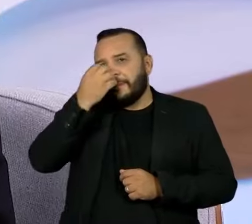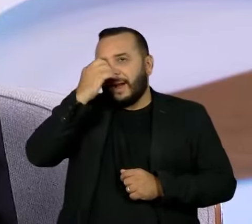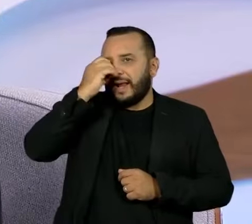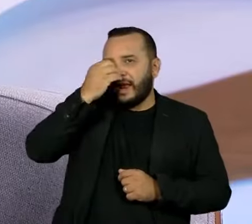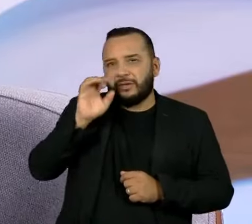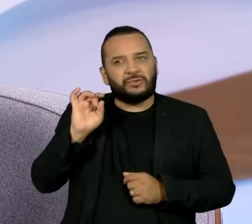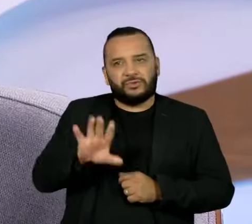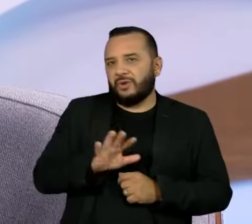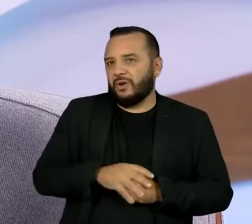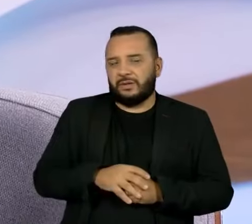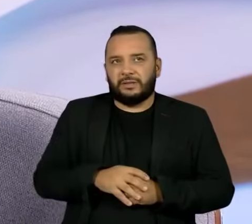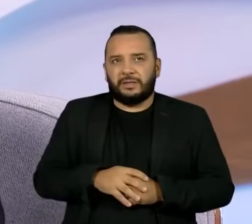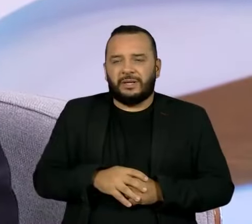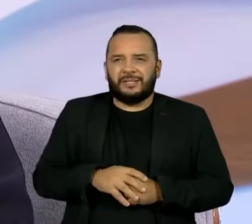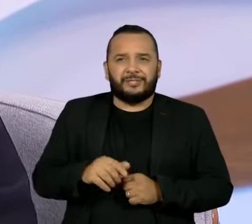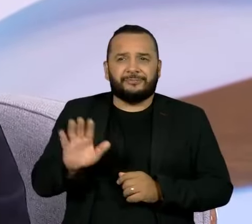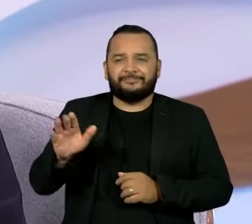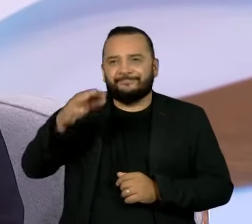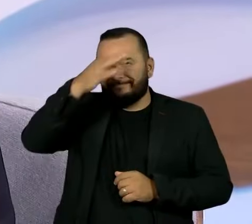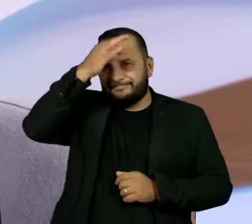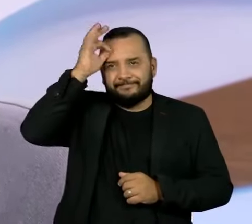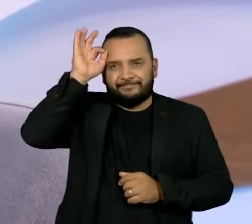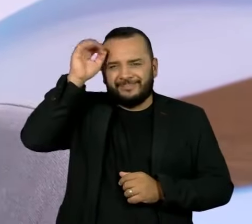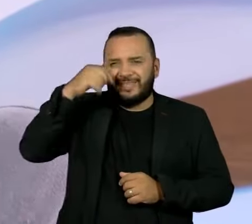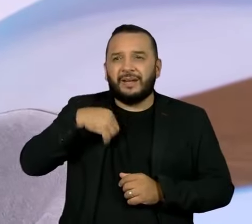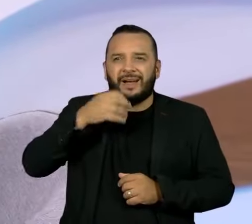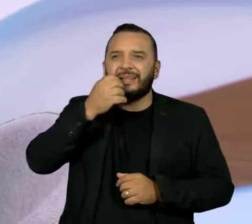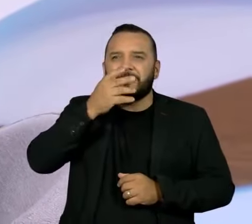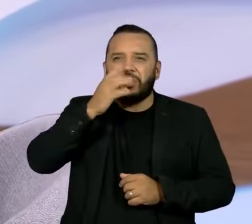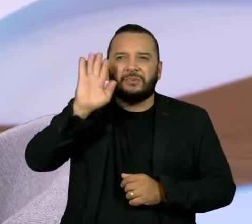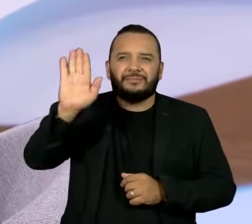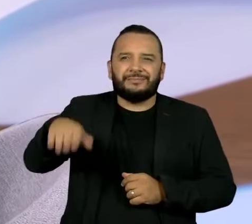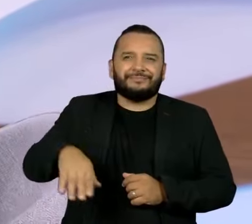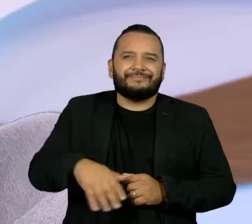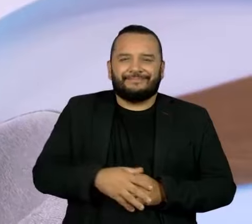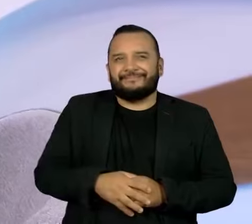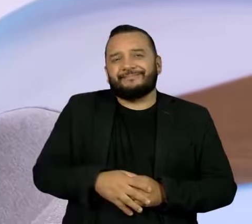eu, sabe, era muito ingênua,